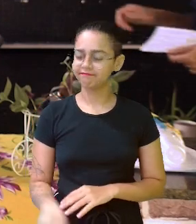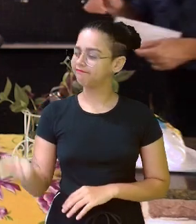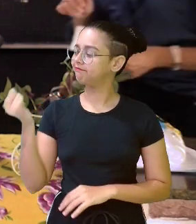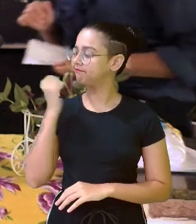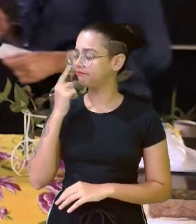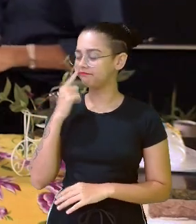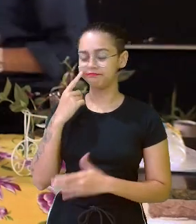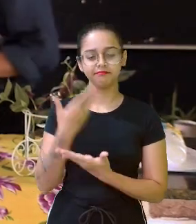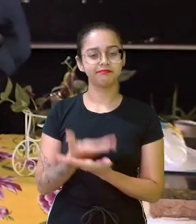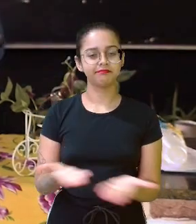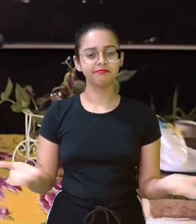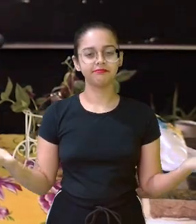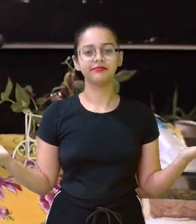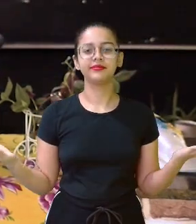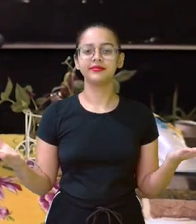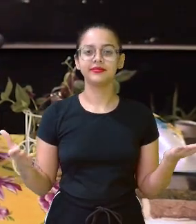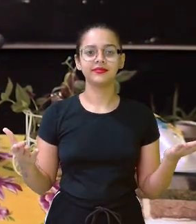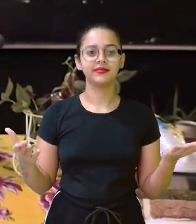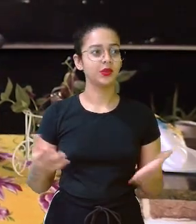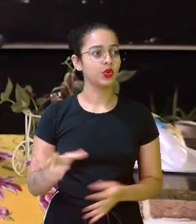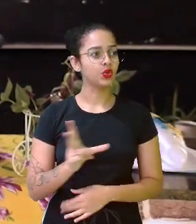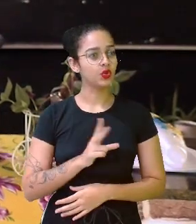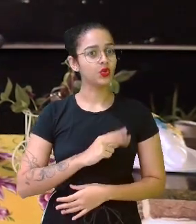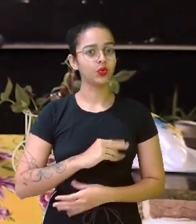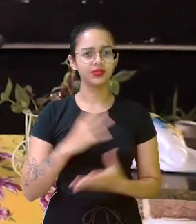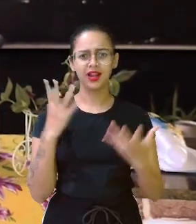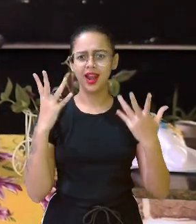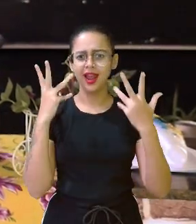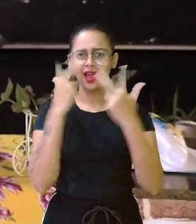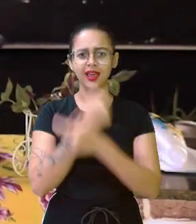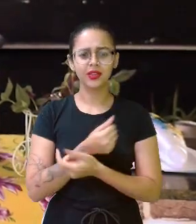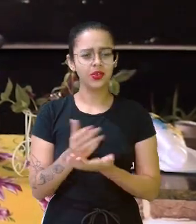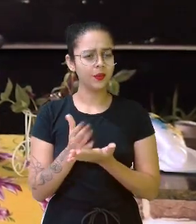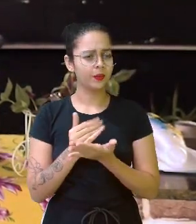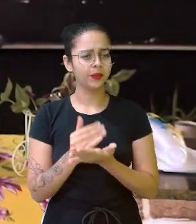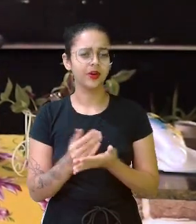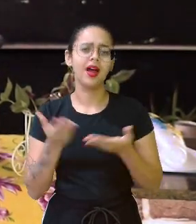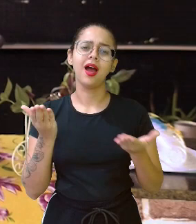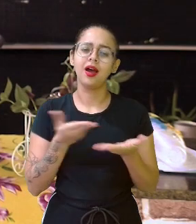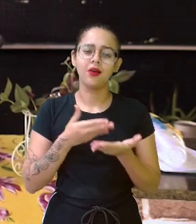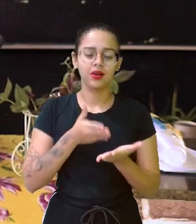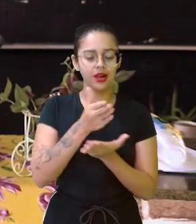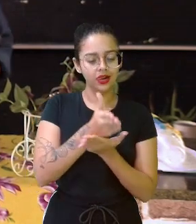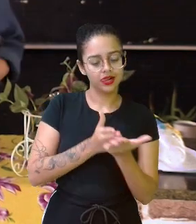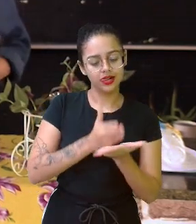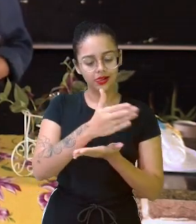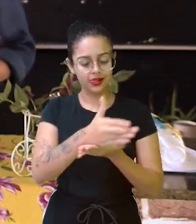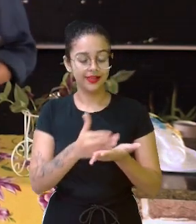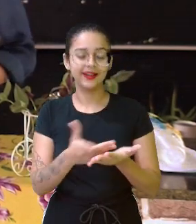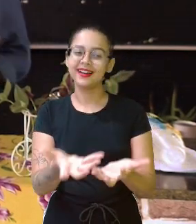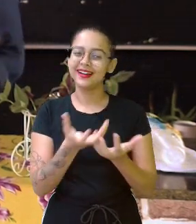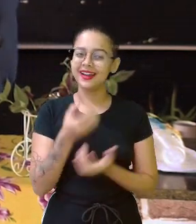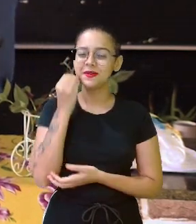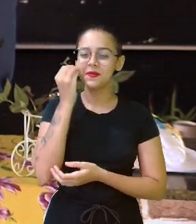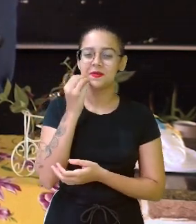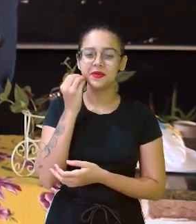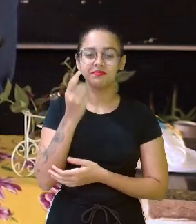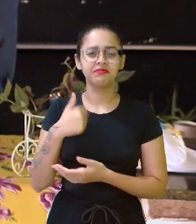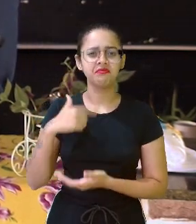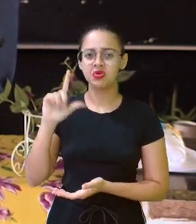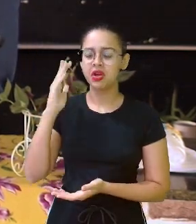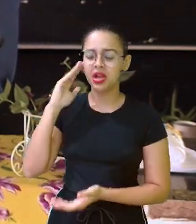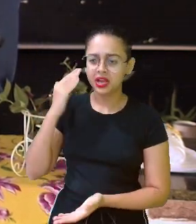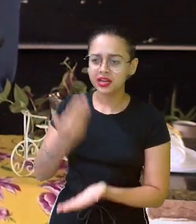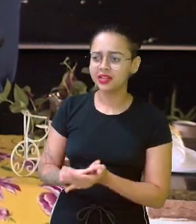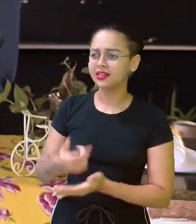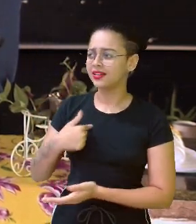só. Ai, Sinara, como ficou lindo esse não bolo. Não é? Vou cortar muito aqui um pedaço pra você. Quero Menina, experimentar. Eu nem acredito até